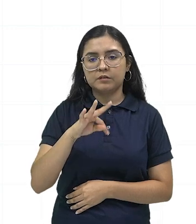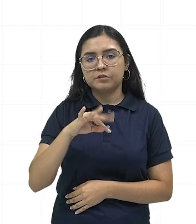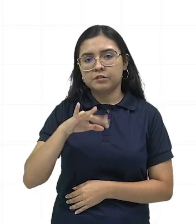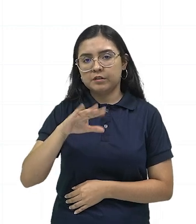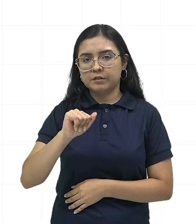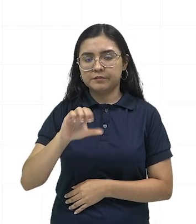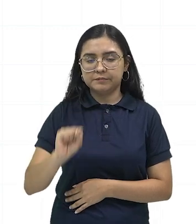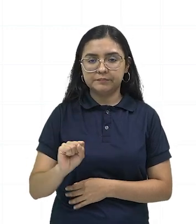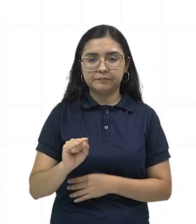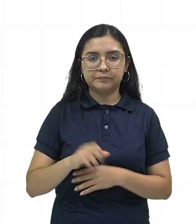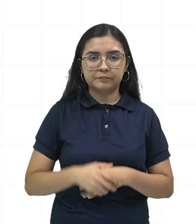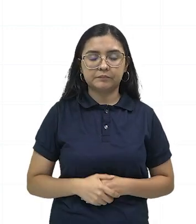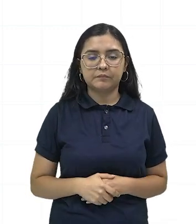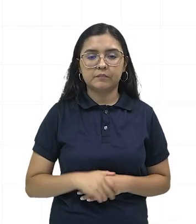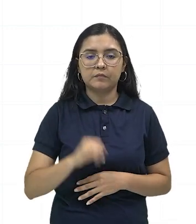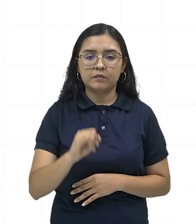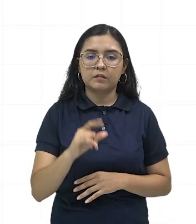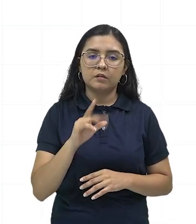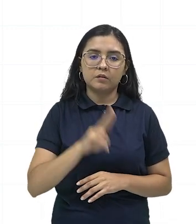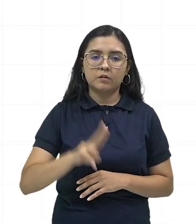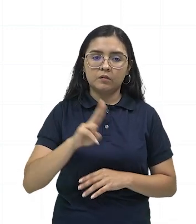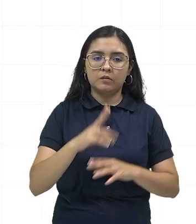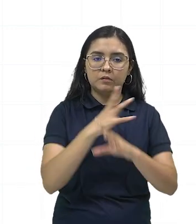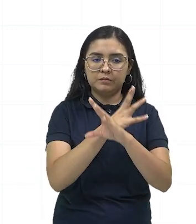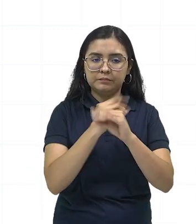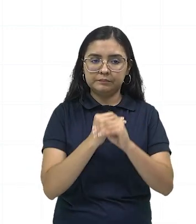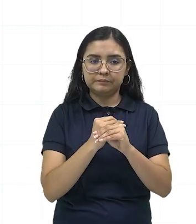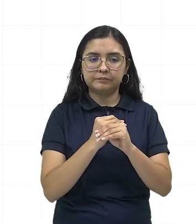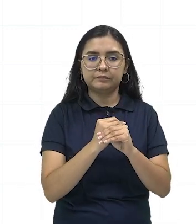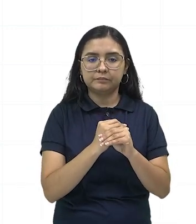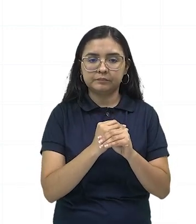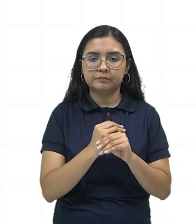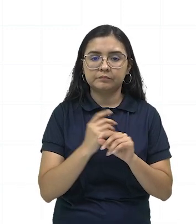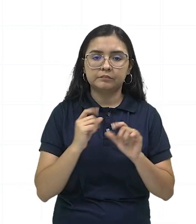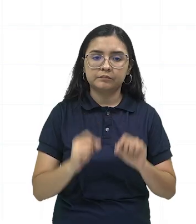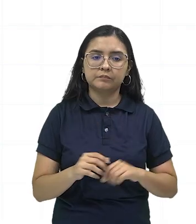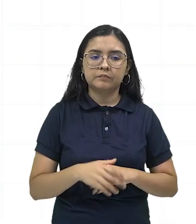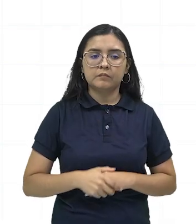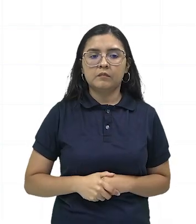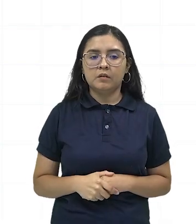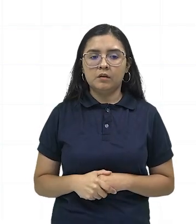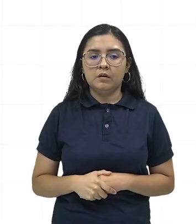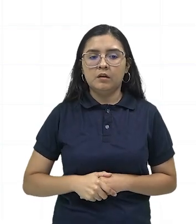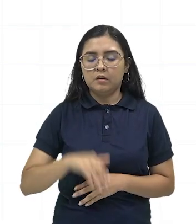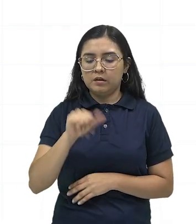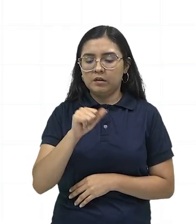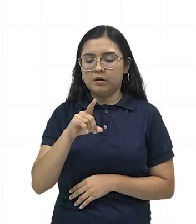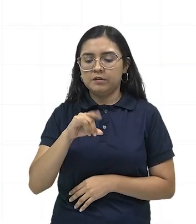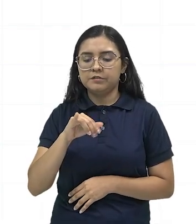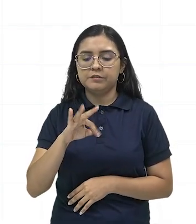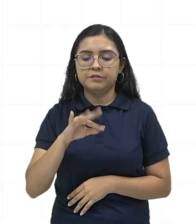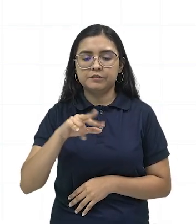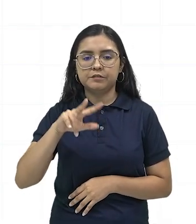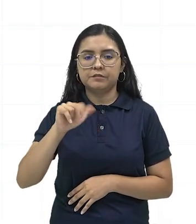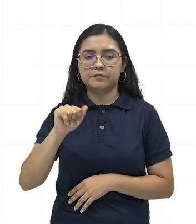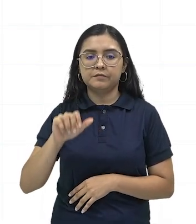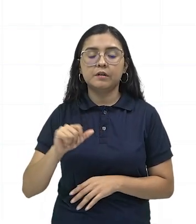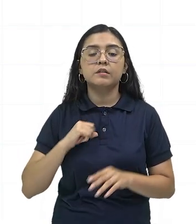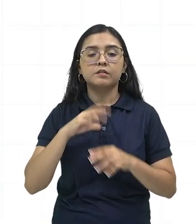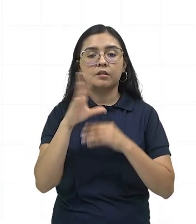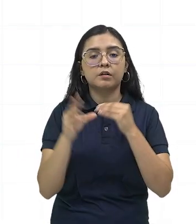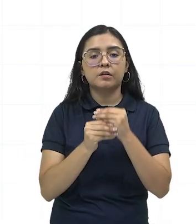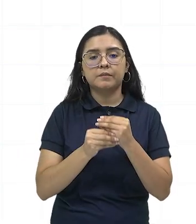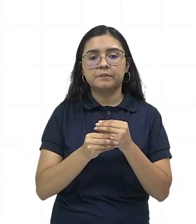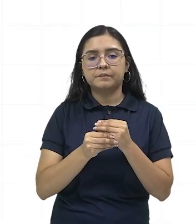então se eu uso uma conjunção coordenativa aditiva, Elas acrescentam e, nem